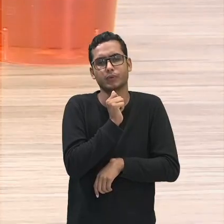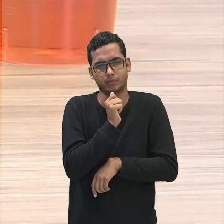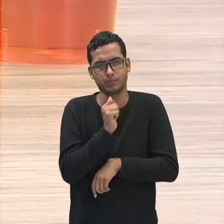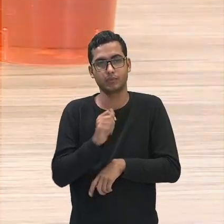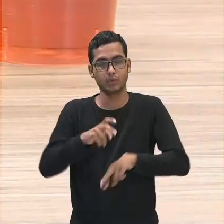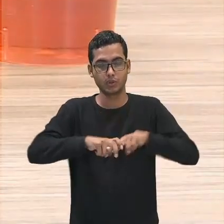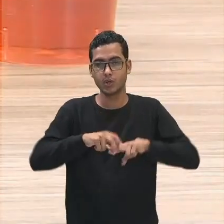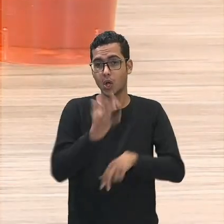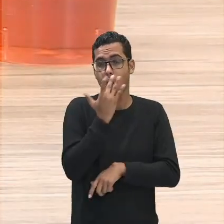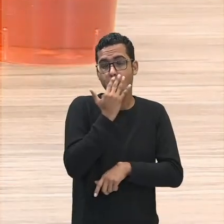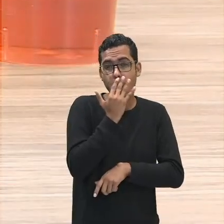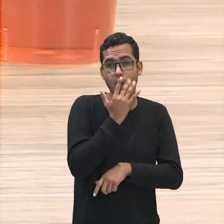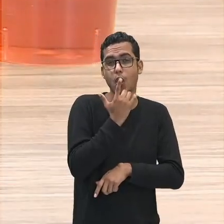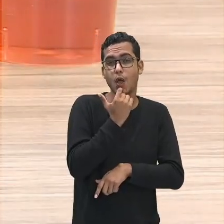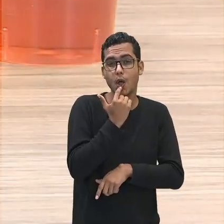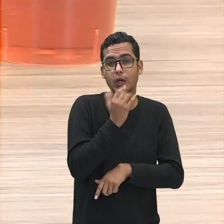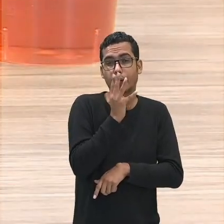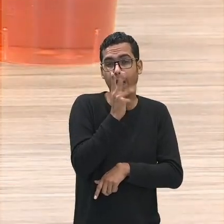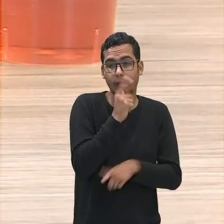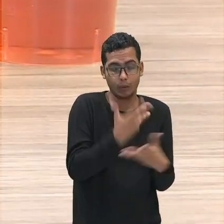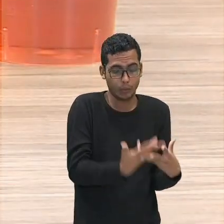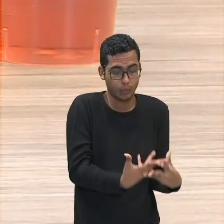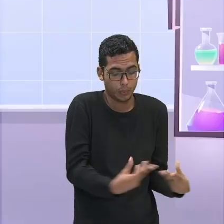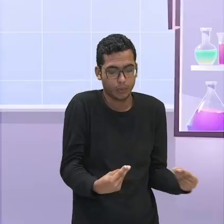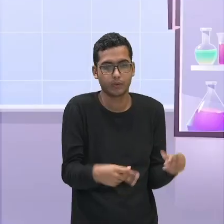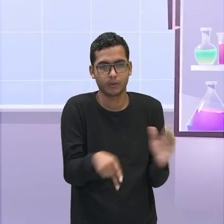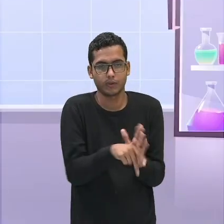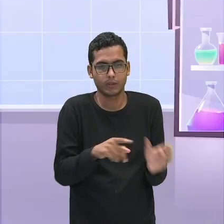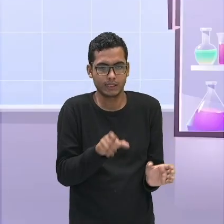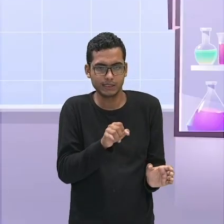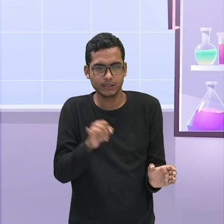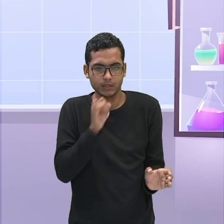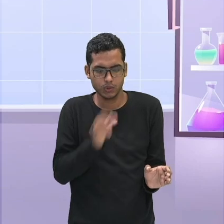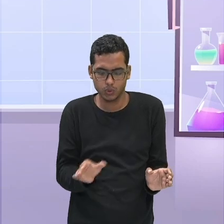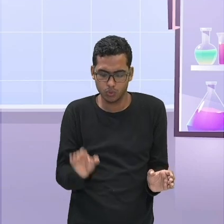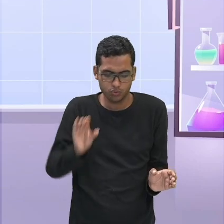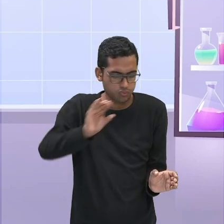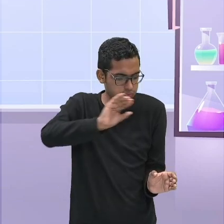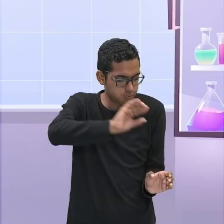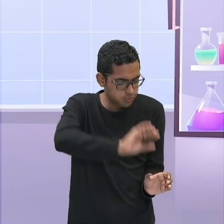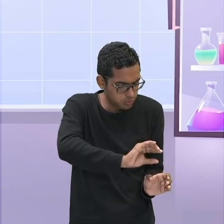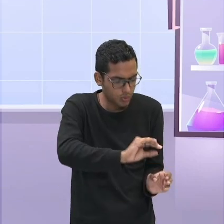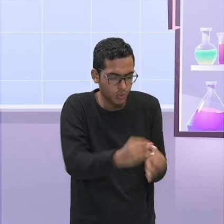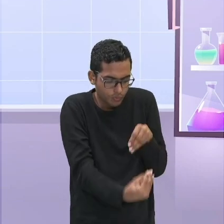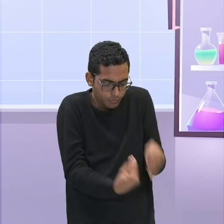cor vermelha demora muito para desaparecer quando a água sanitária é adicionada a essa cor.